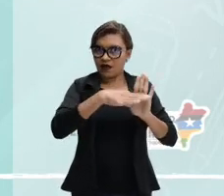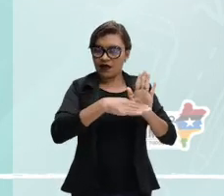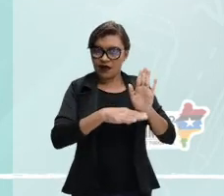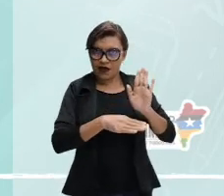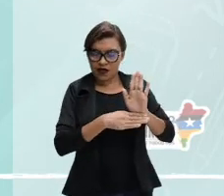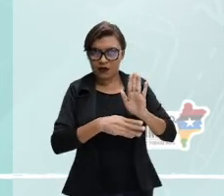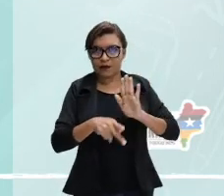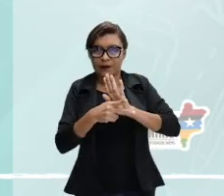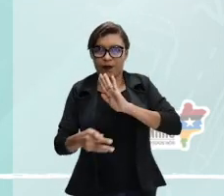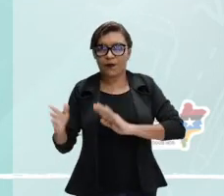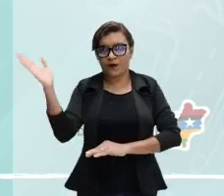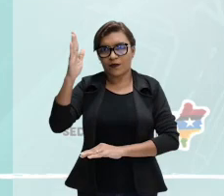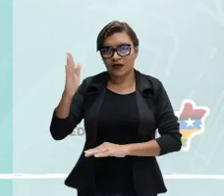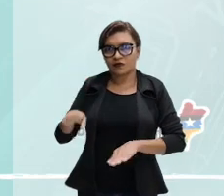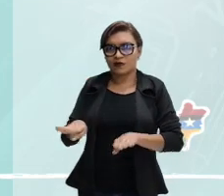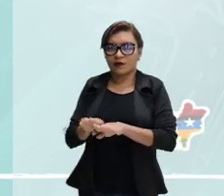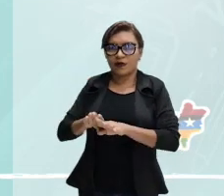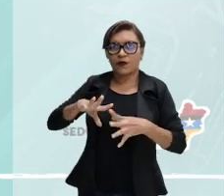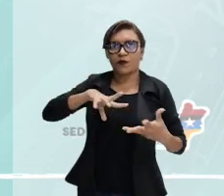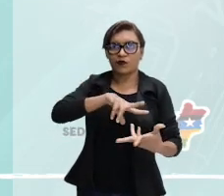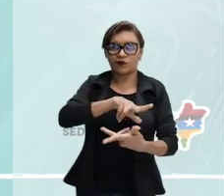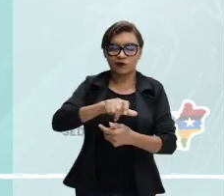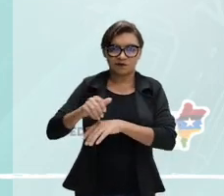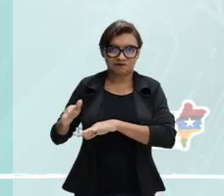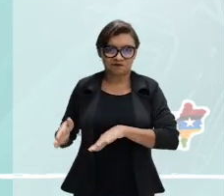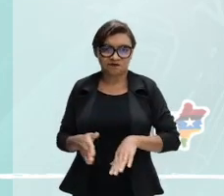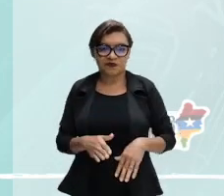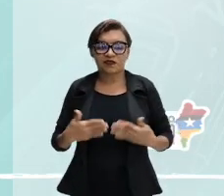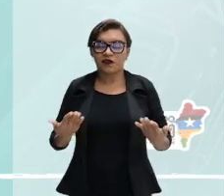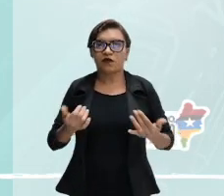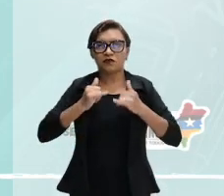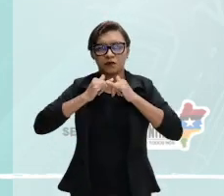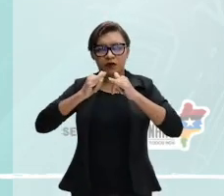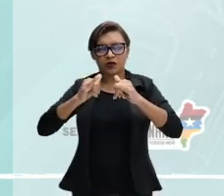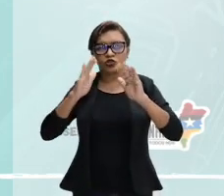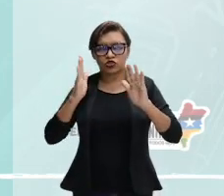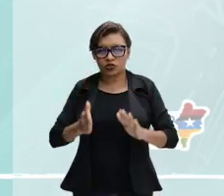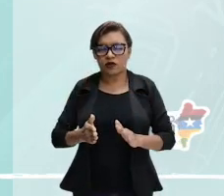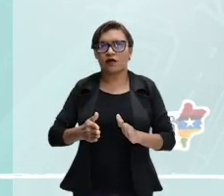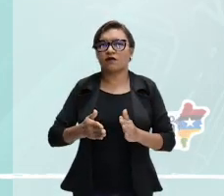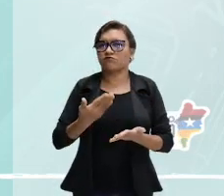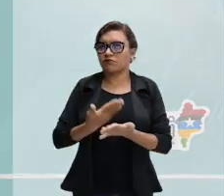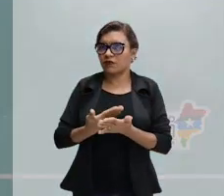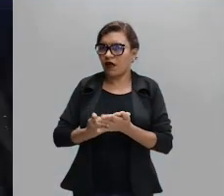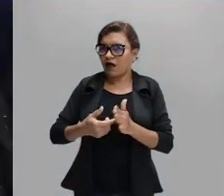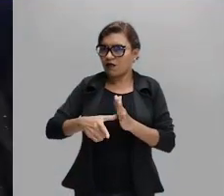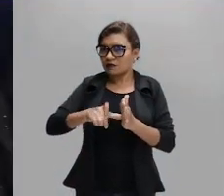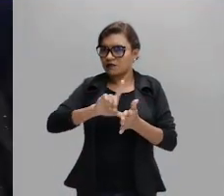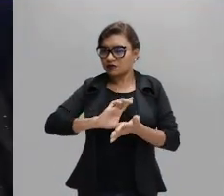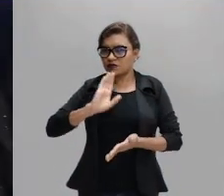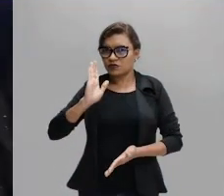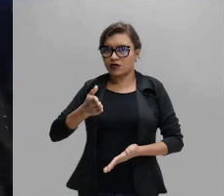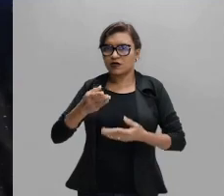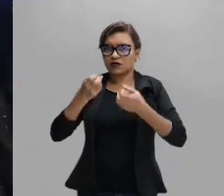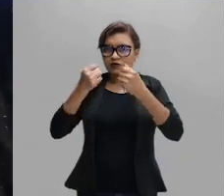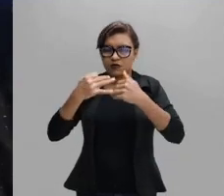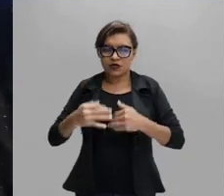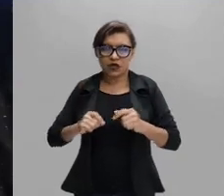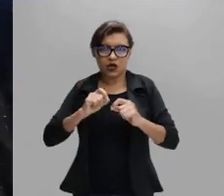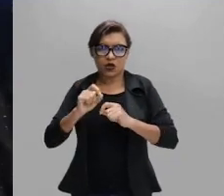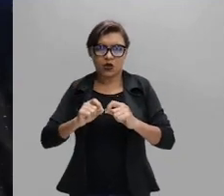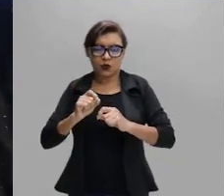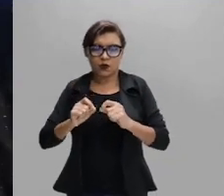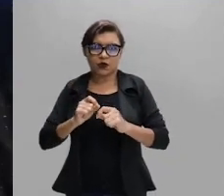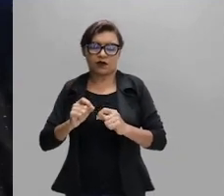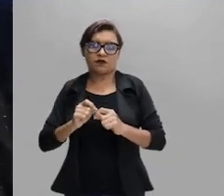no mundo. Então, galerinha, eu falei para vocês, nas duas aulas anteriores que nós tivemos, uma eu falei sobre desnutrição, uma eu